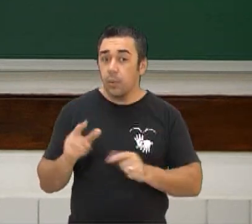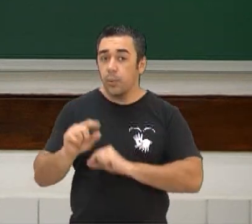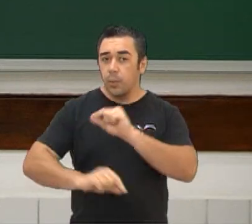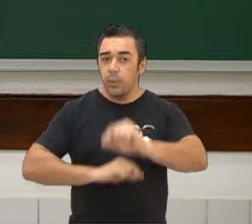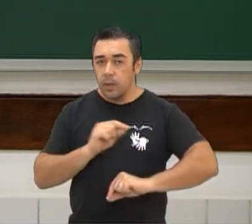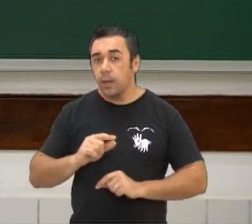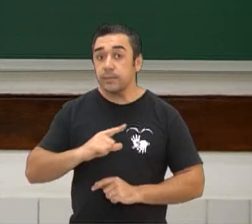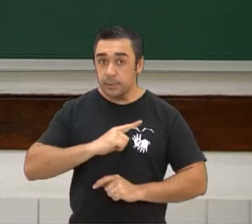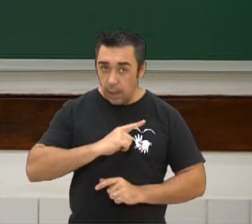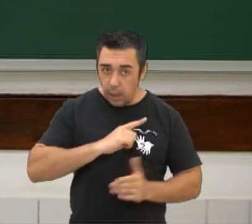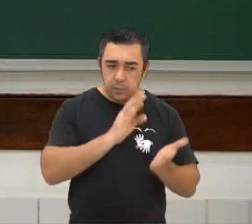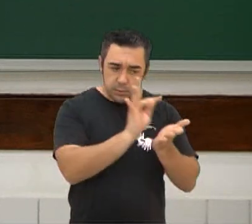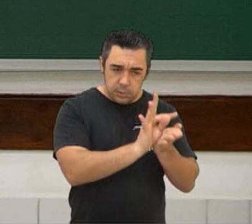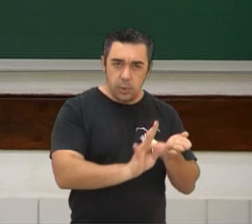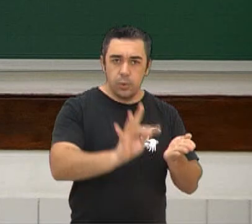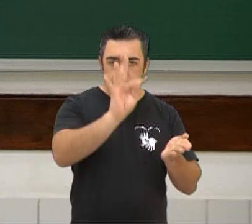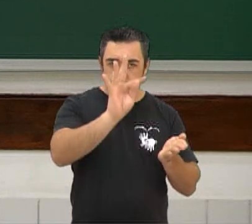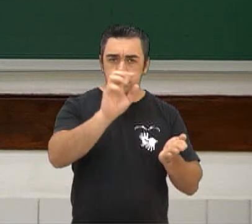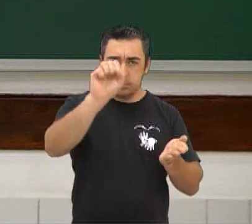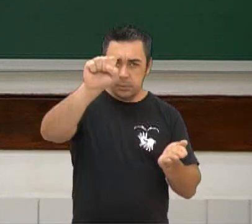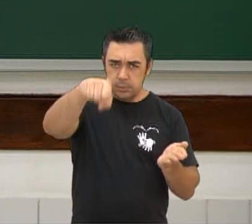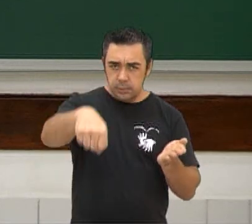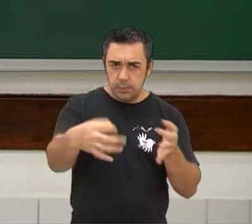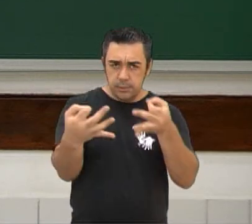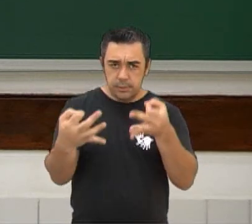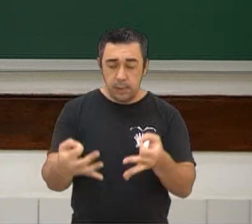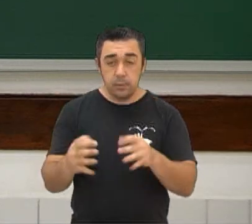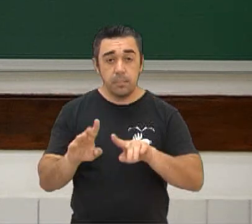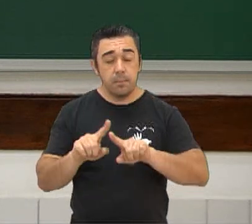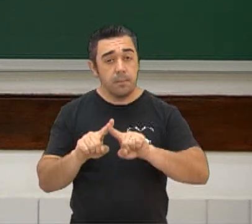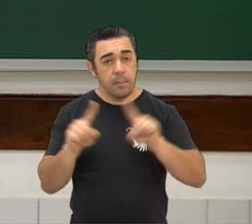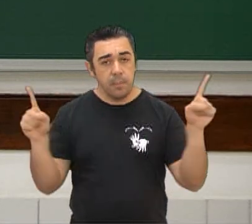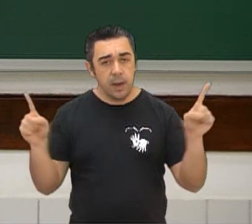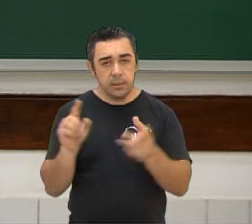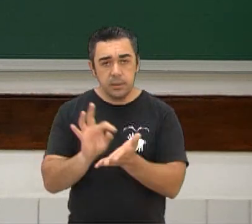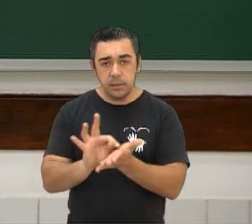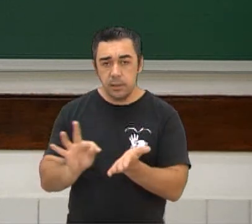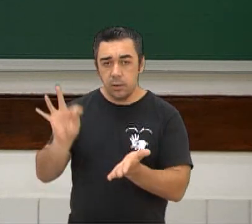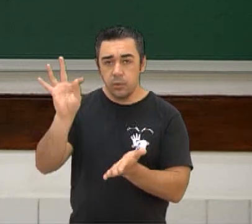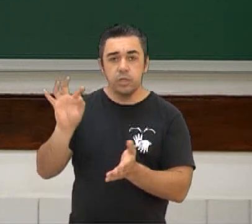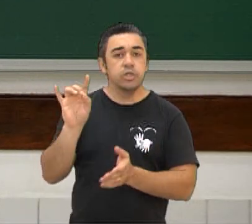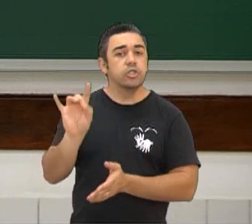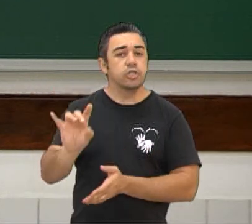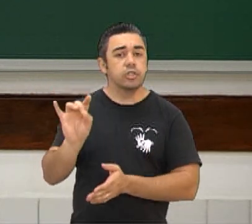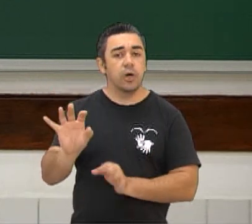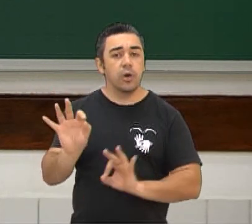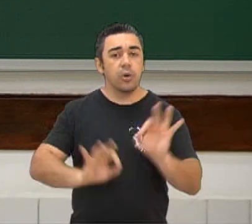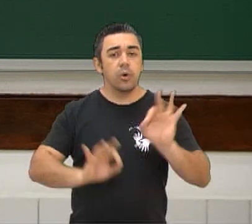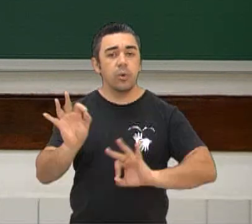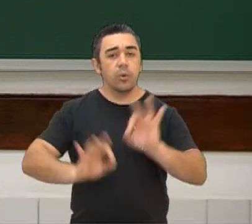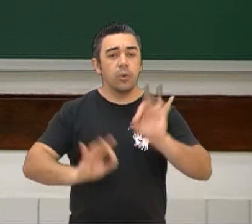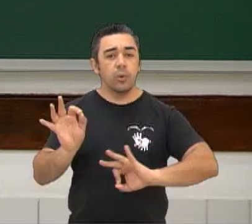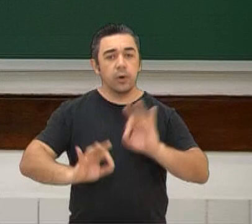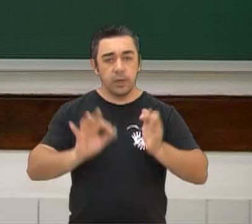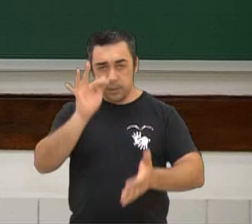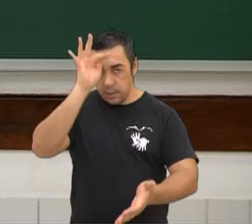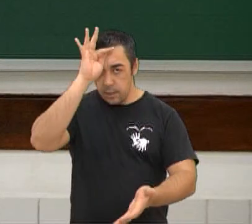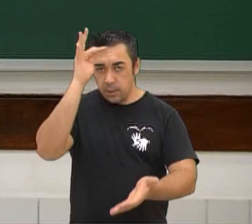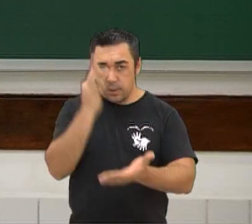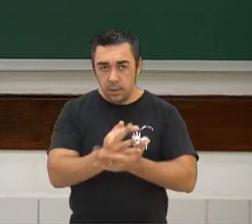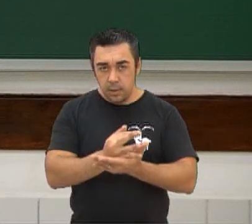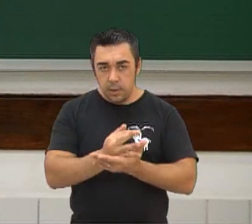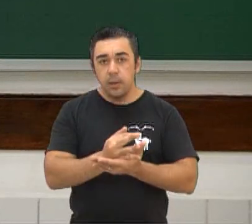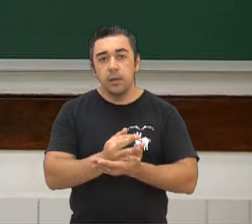existência da teologia. Só que a teologia, ela só serve para organizar lá a fé, né? Um pouco